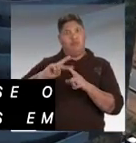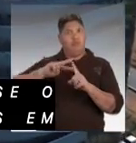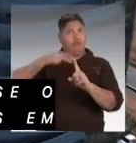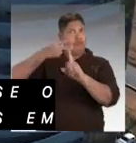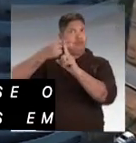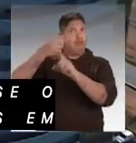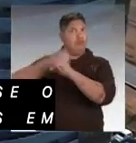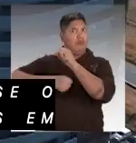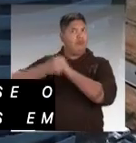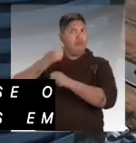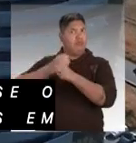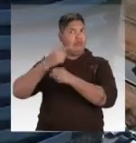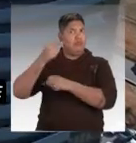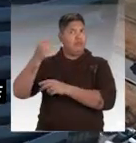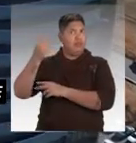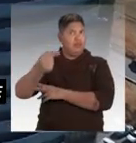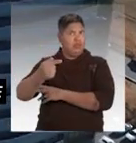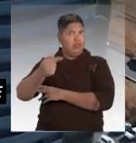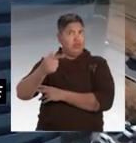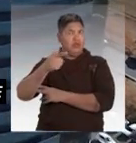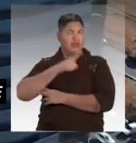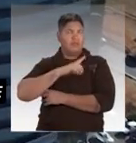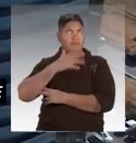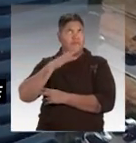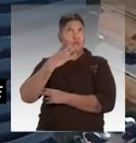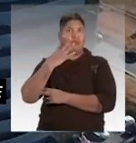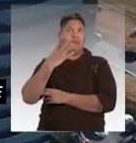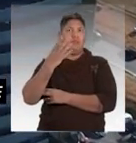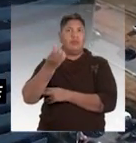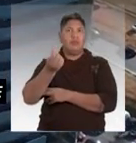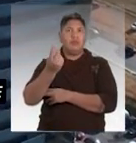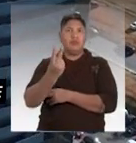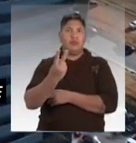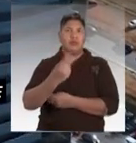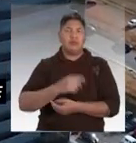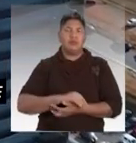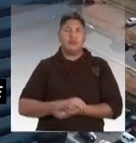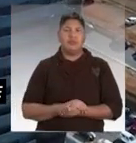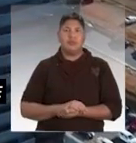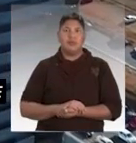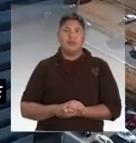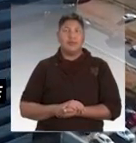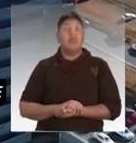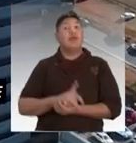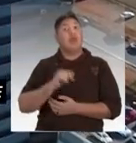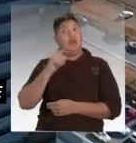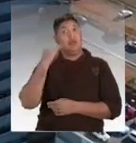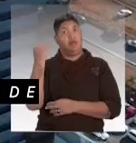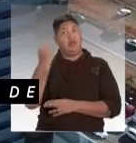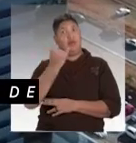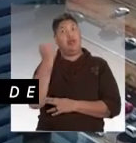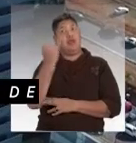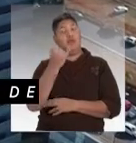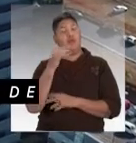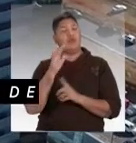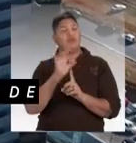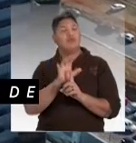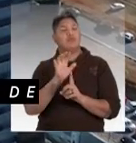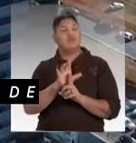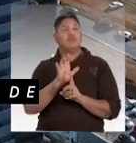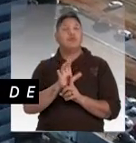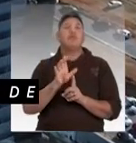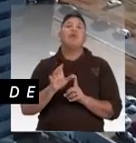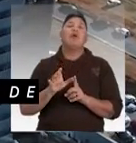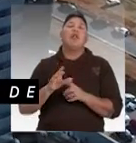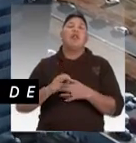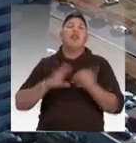das recebidas em 2017, quando houve 472 registros. Daí a importância de